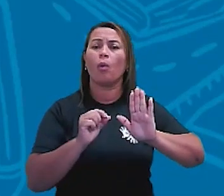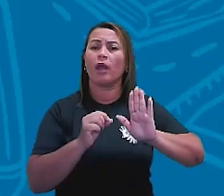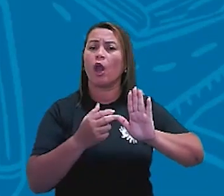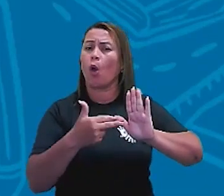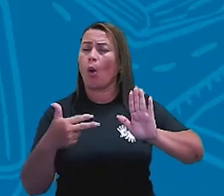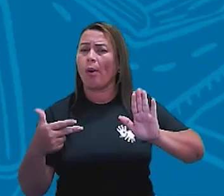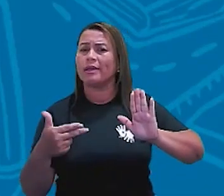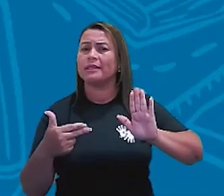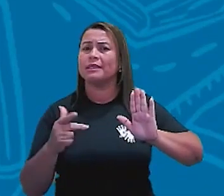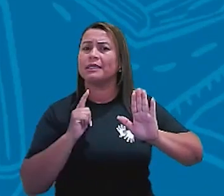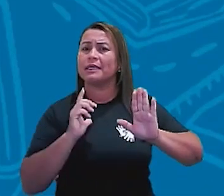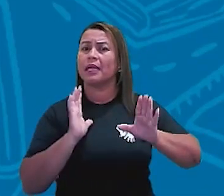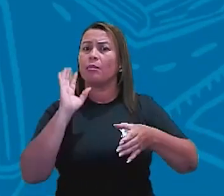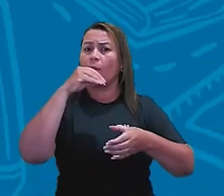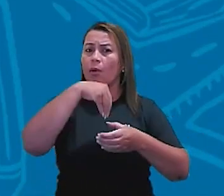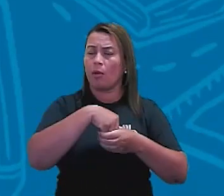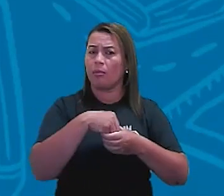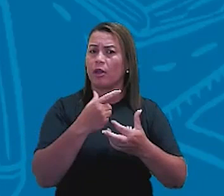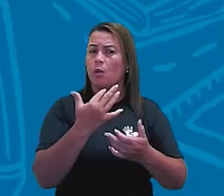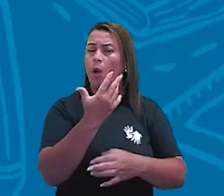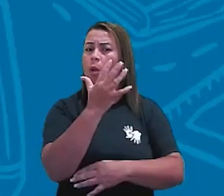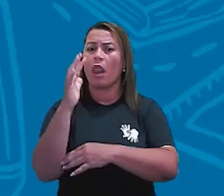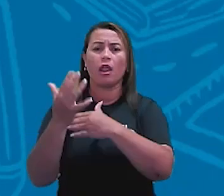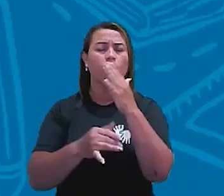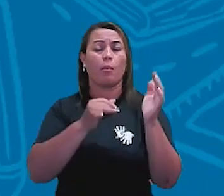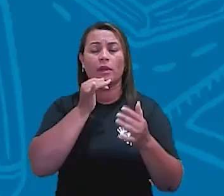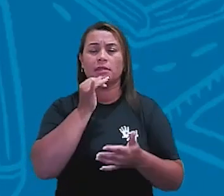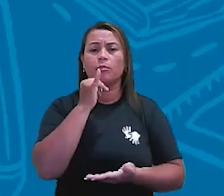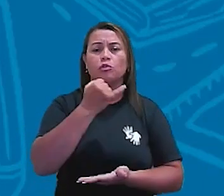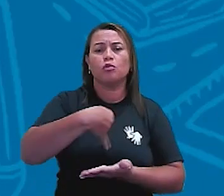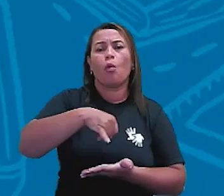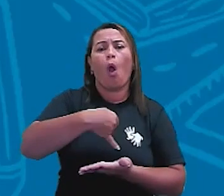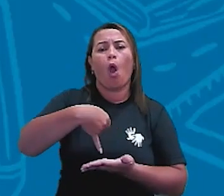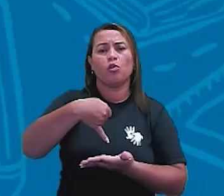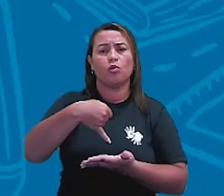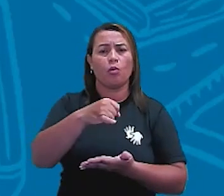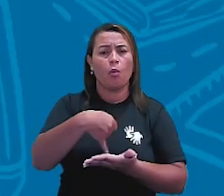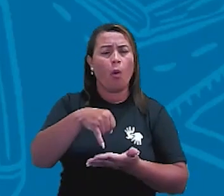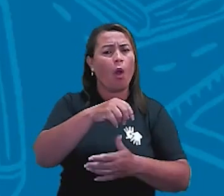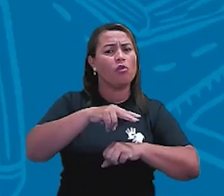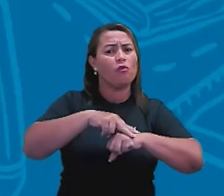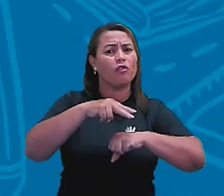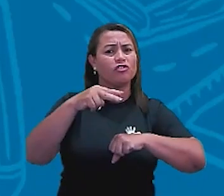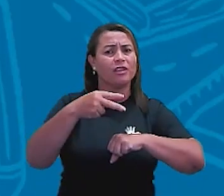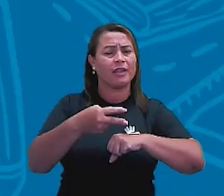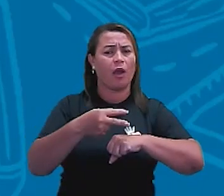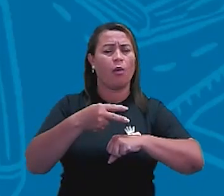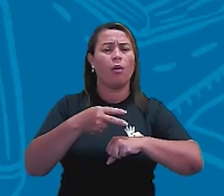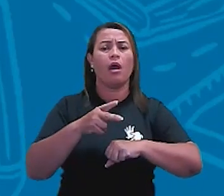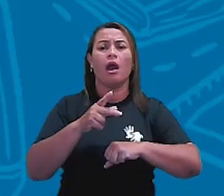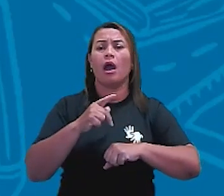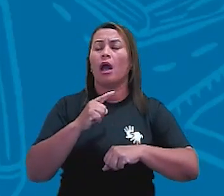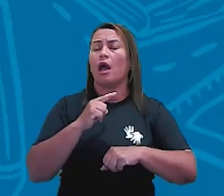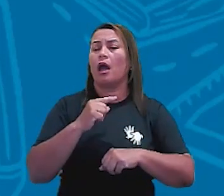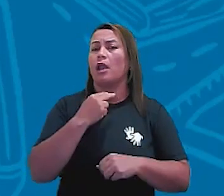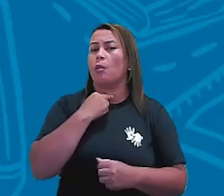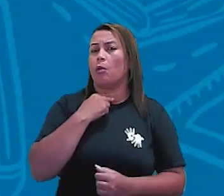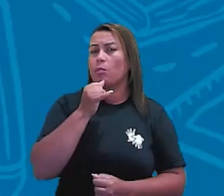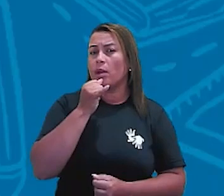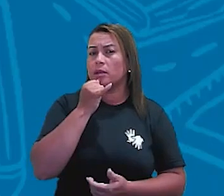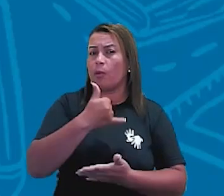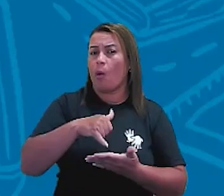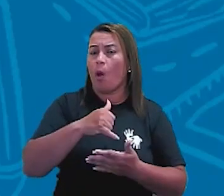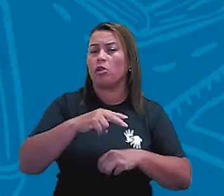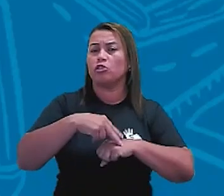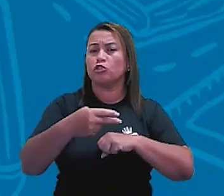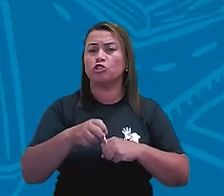do alimento de igual natureza, como, por exemplo, os óleos vegetais, né? Ela não pode destacar, por exemplo, no óleo vegetal como óleo de soja,